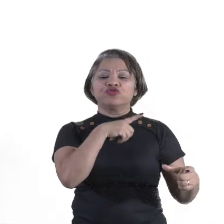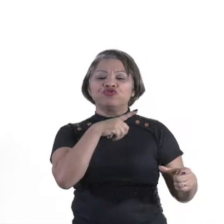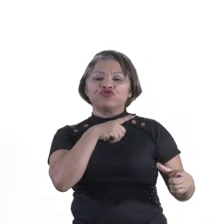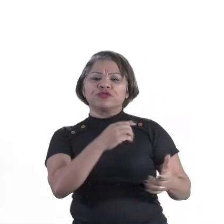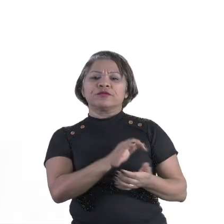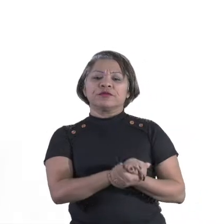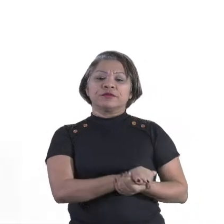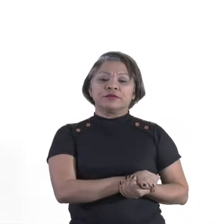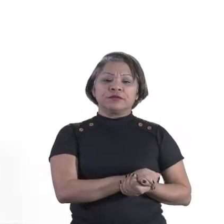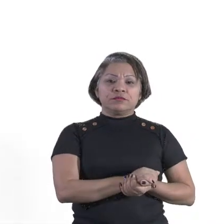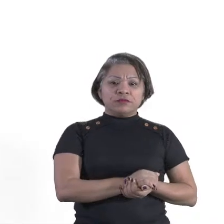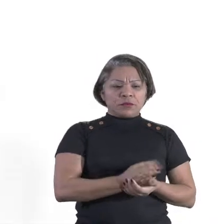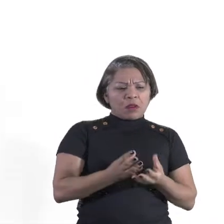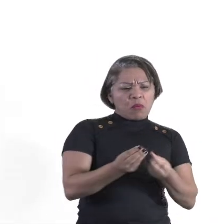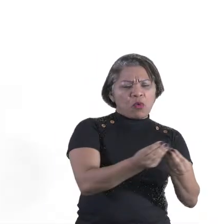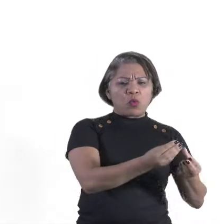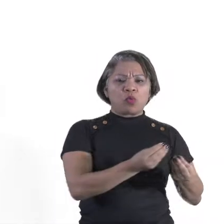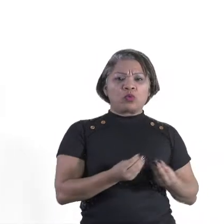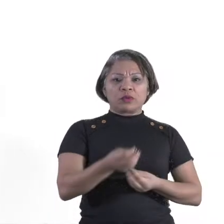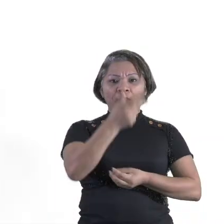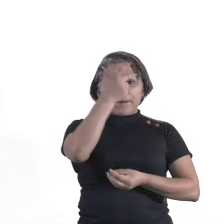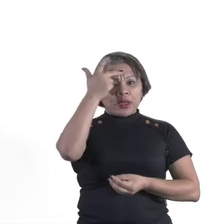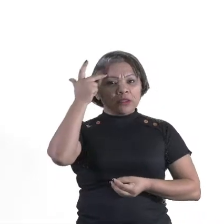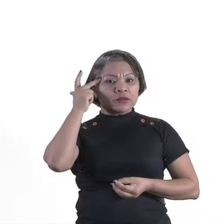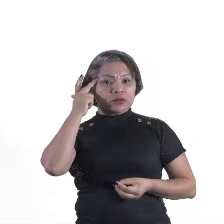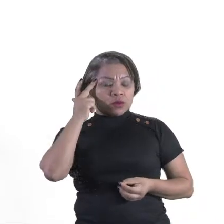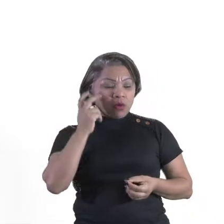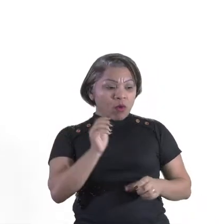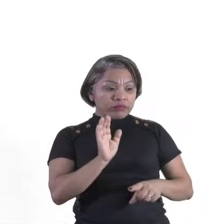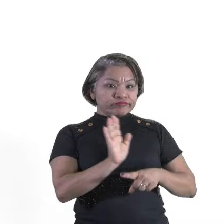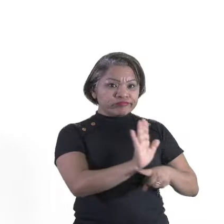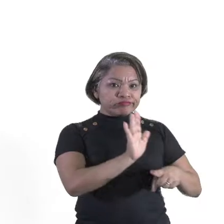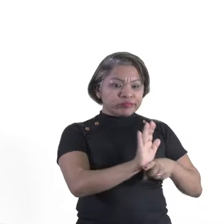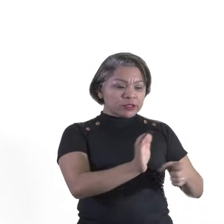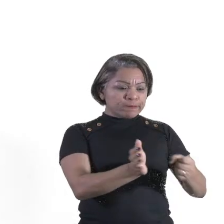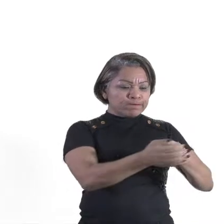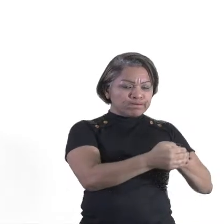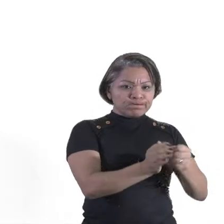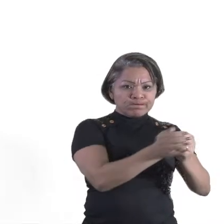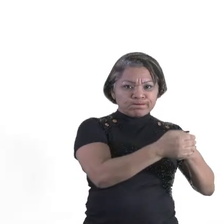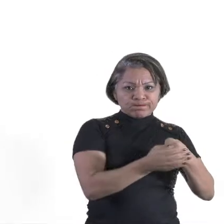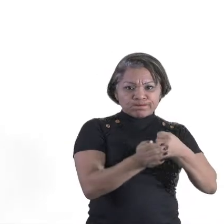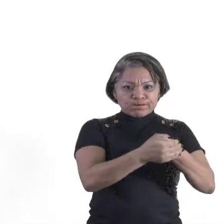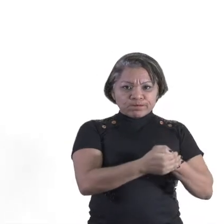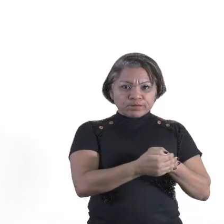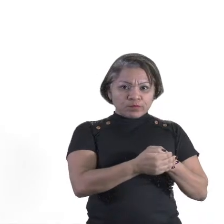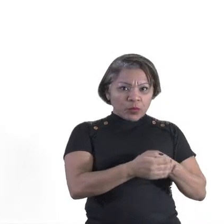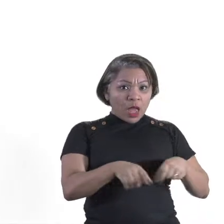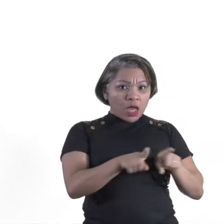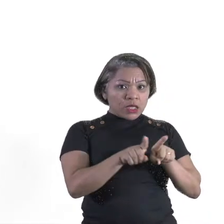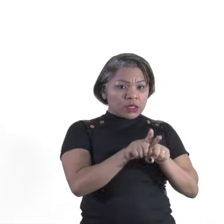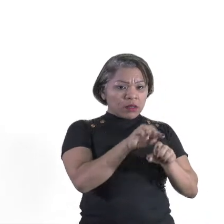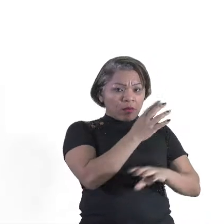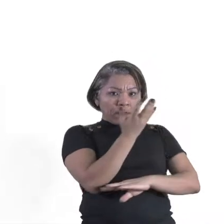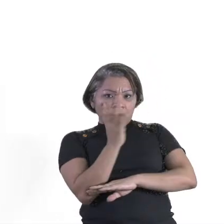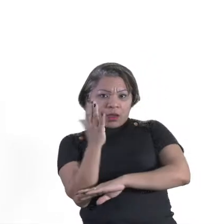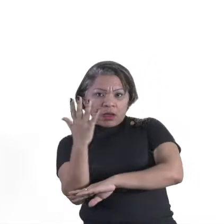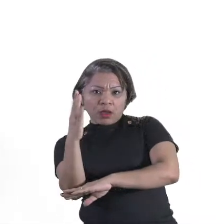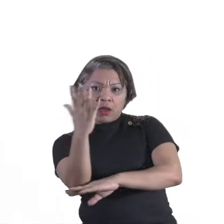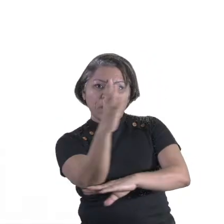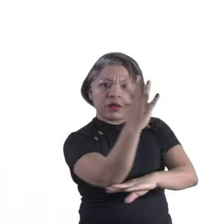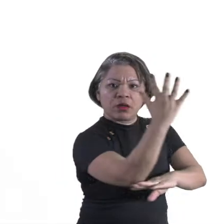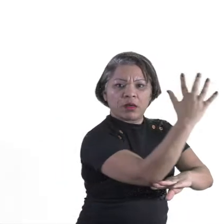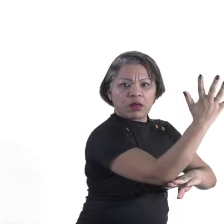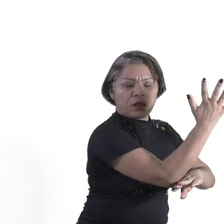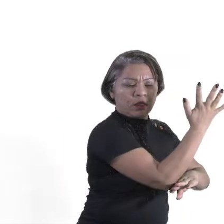auxiliar nesse esconderijo, e também com matas densas. Recebeu o nome